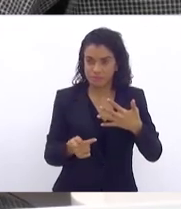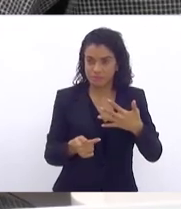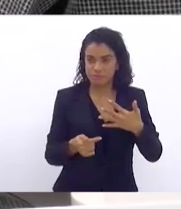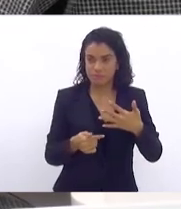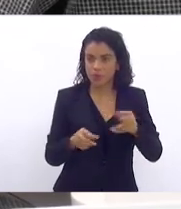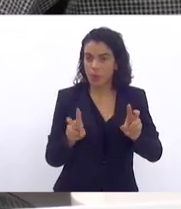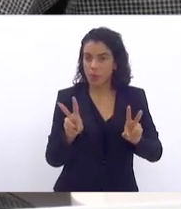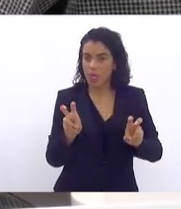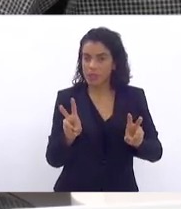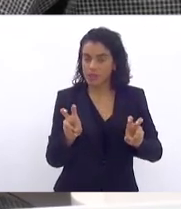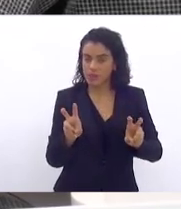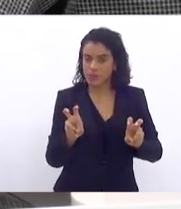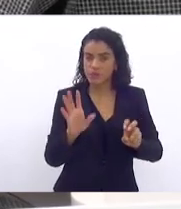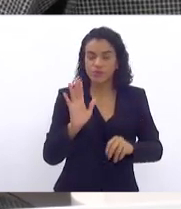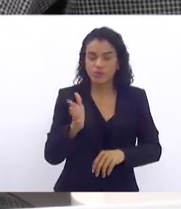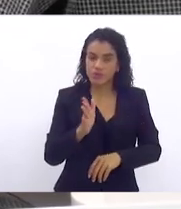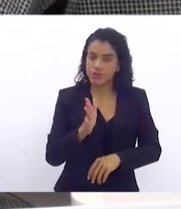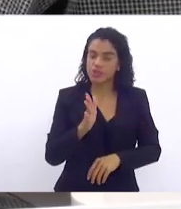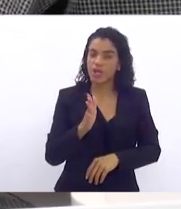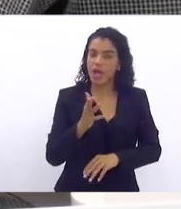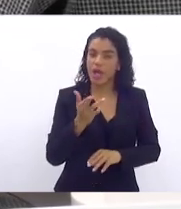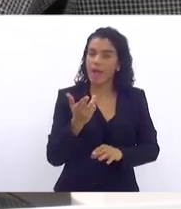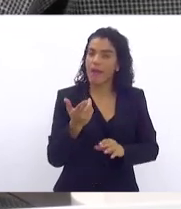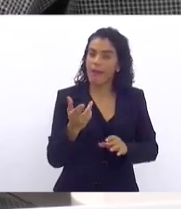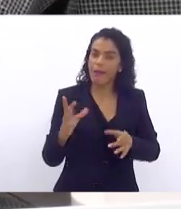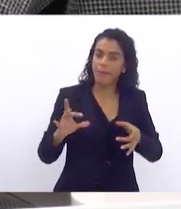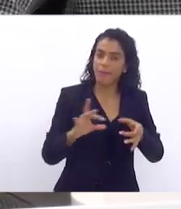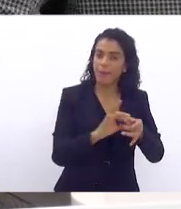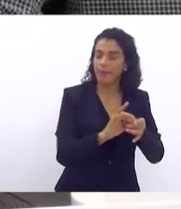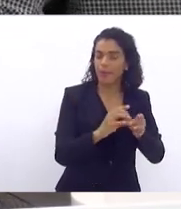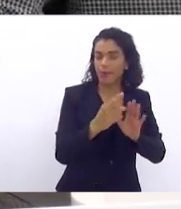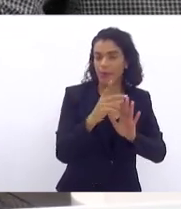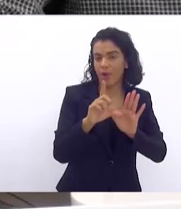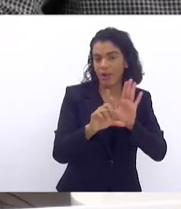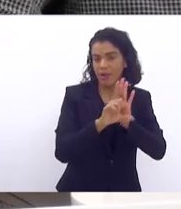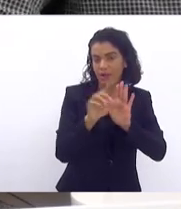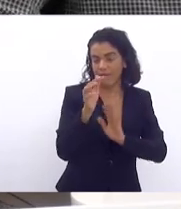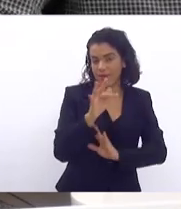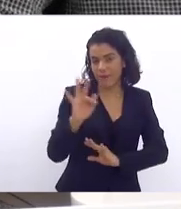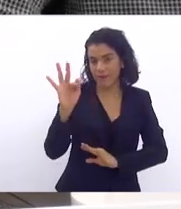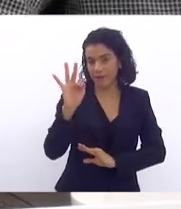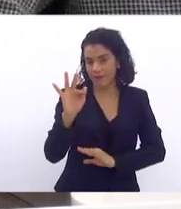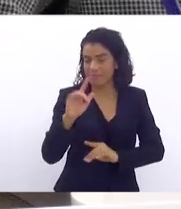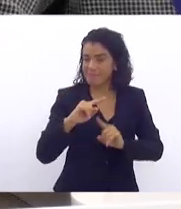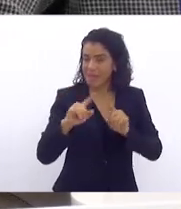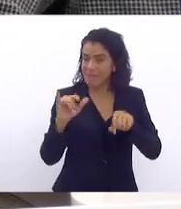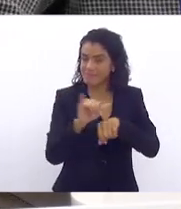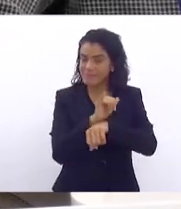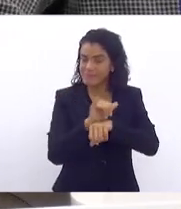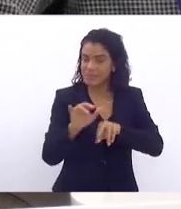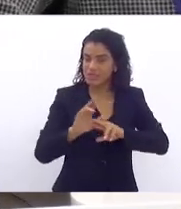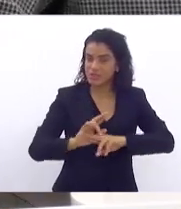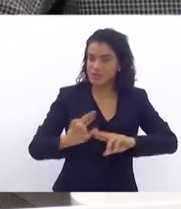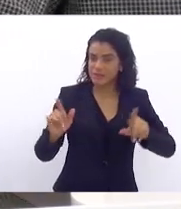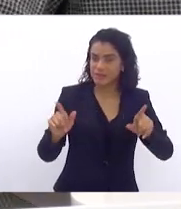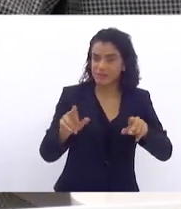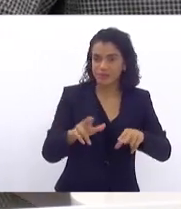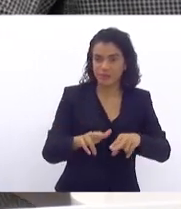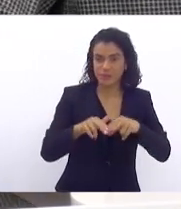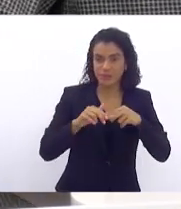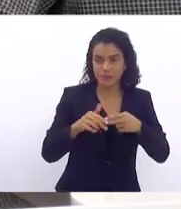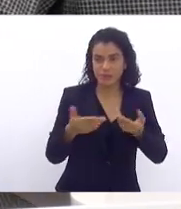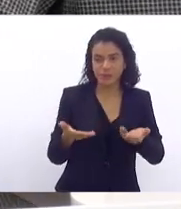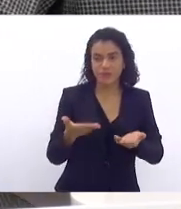um assunto que já é regulado pela lei federal e de forma diferente. Por conta disso, eu